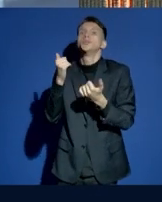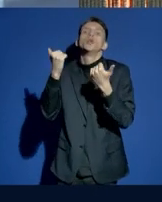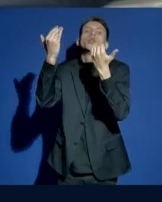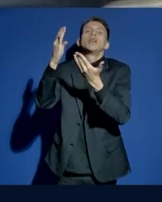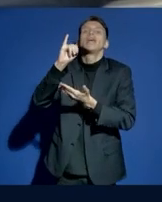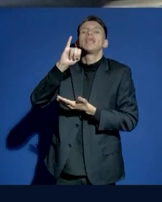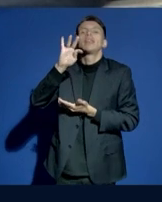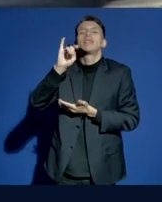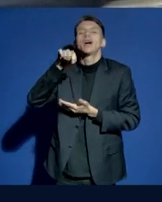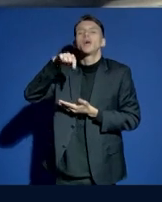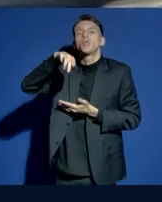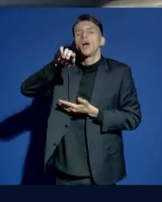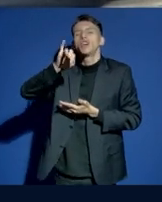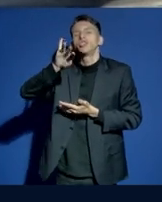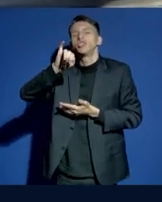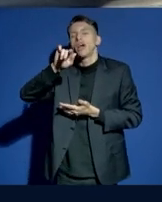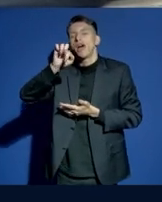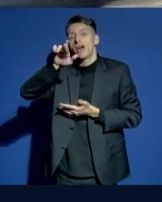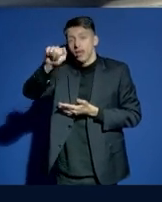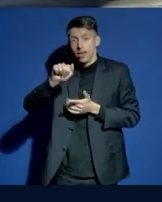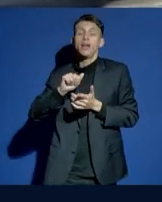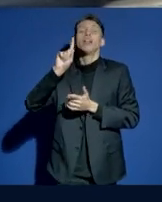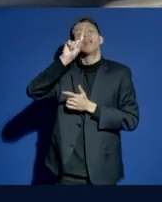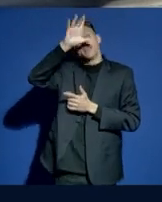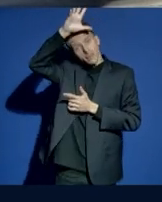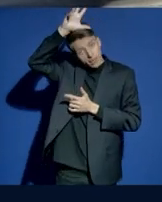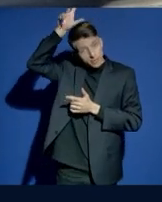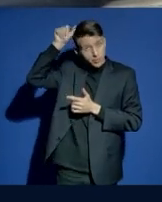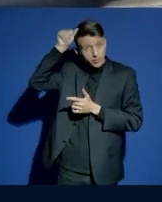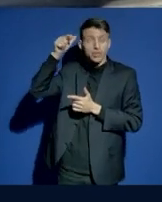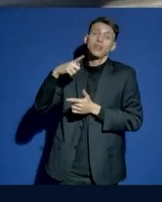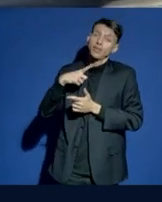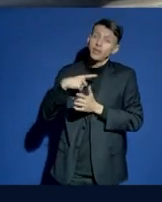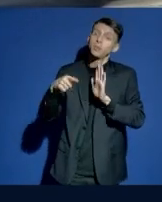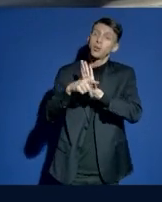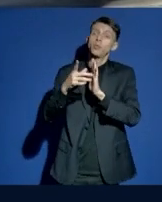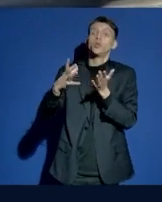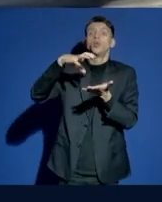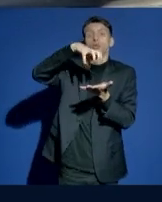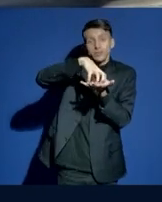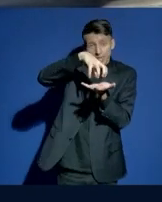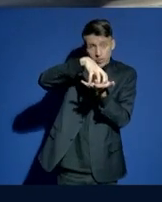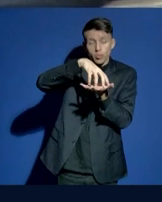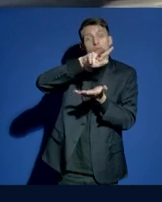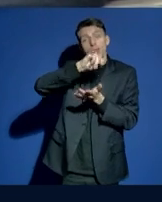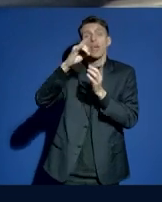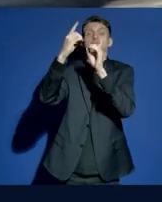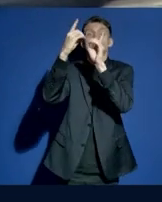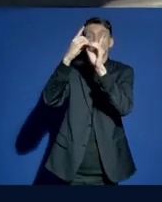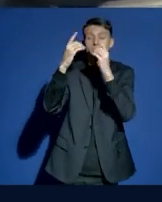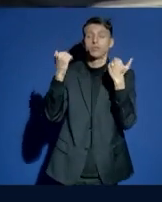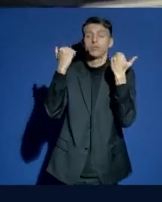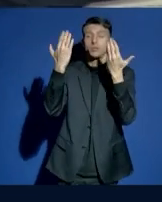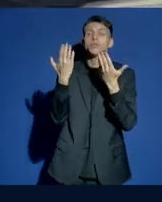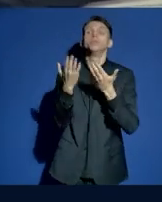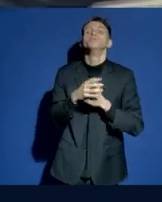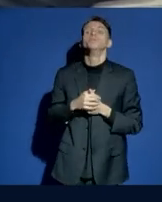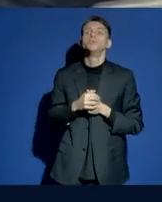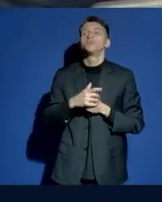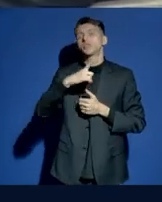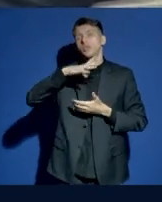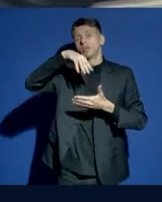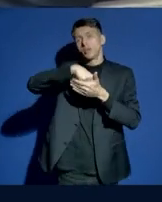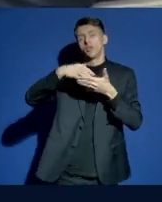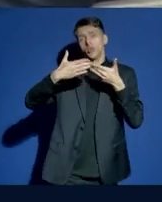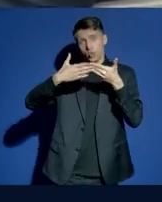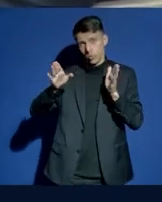Itacoatiara lá no Amazonas Eu tenho um centro de operações que foi inaugurado esse ano as indústria foco inaugurou no começo